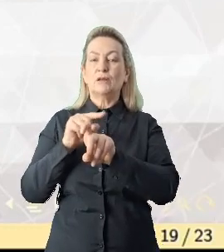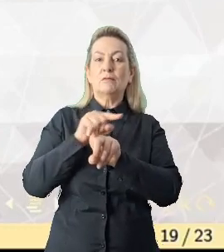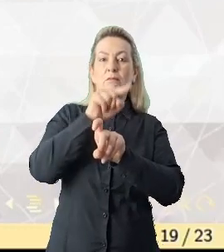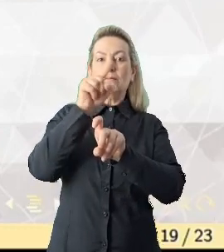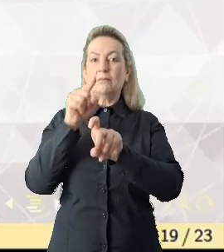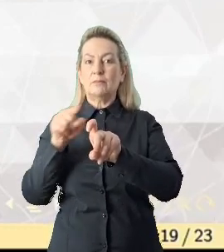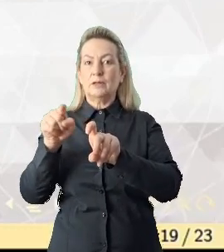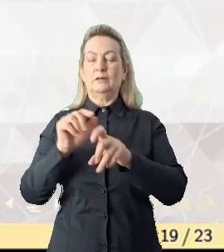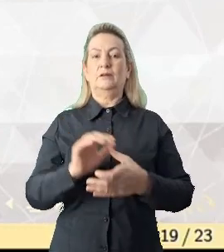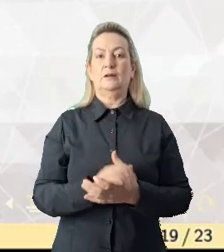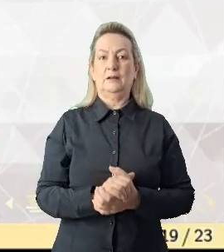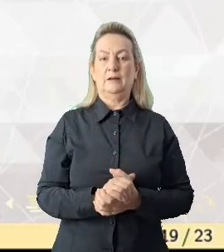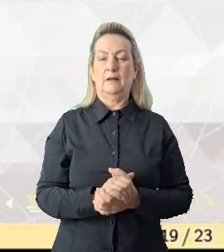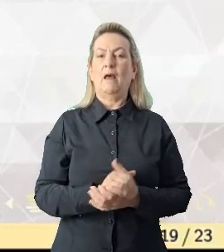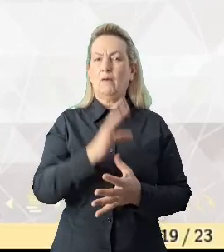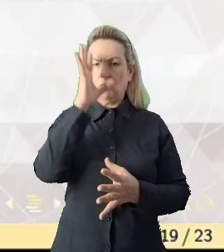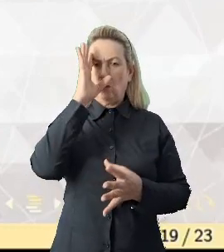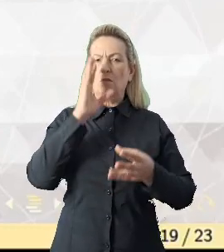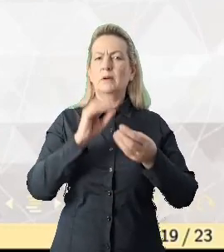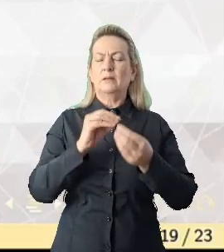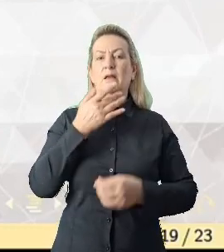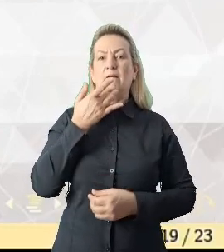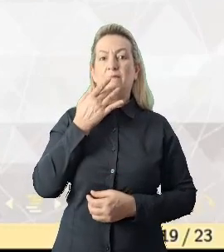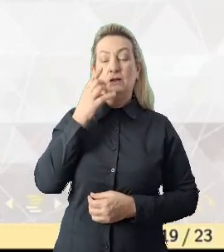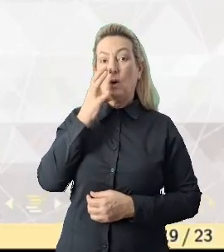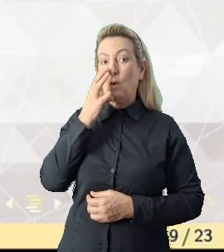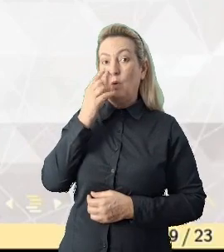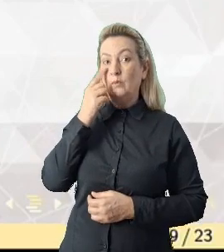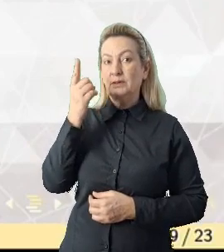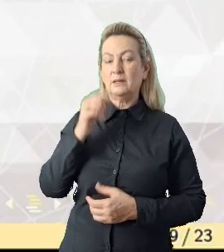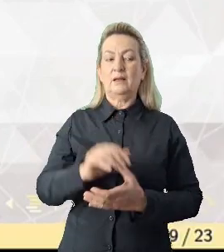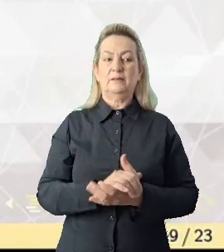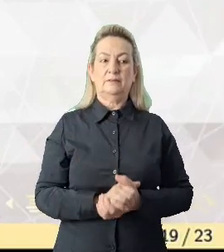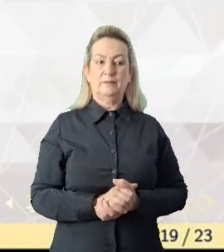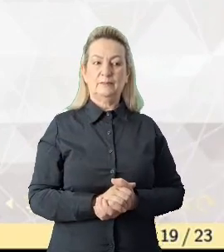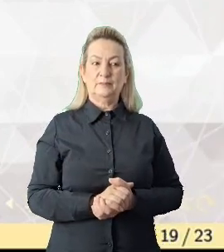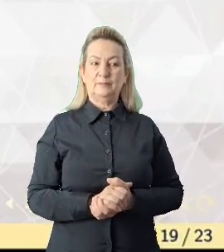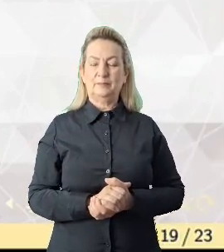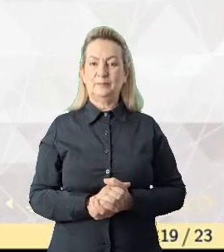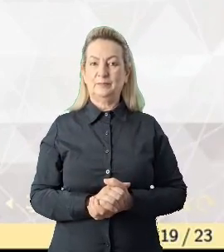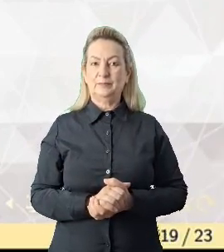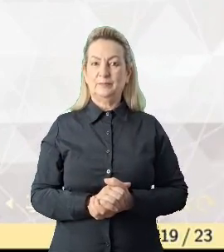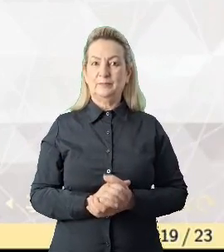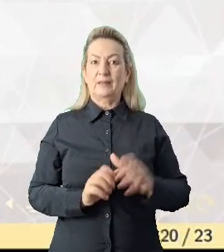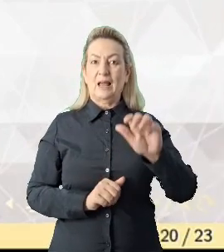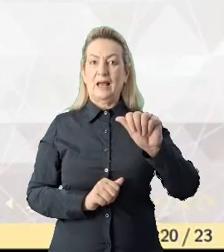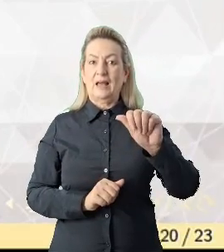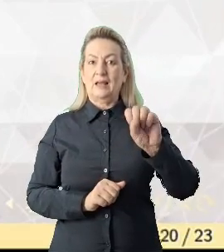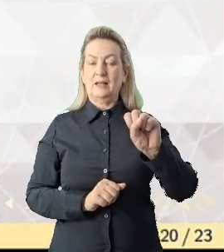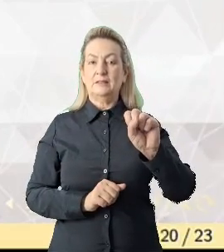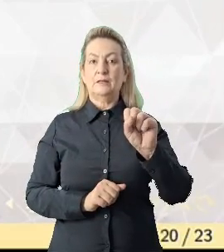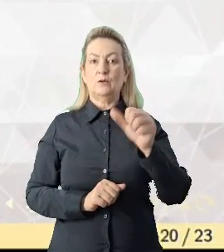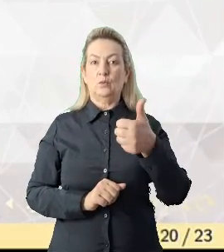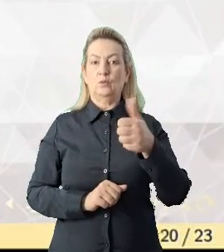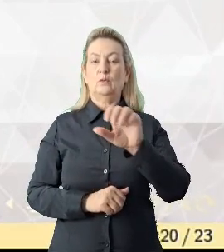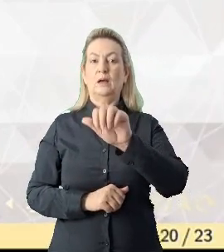de fácil interpretação, mas isso não é bem exato, tá? Mas ele é sensível ao conjunto de dados mistos. Mas isso daqui nós podemos observar